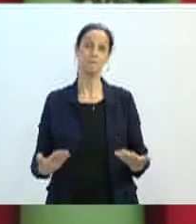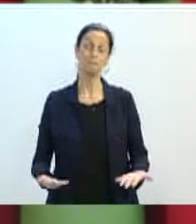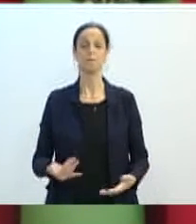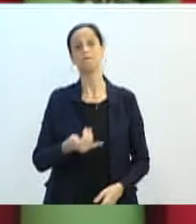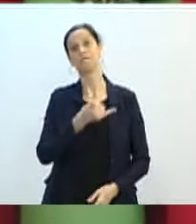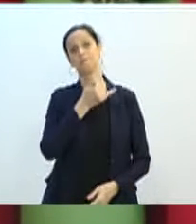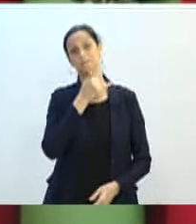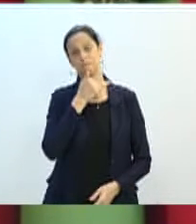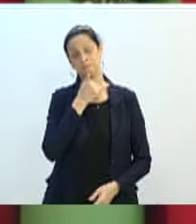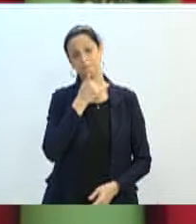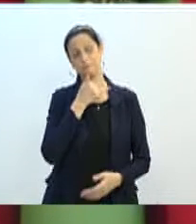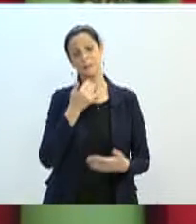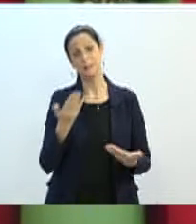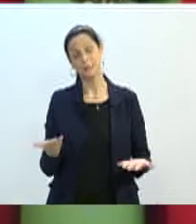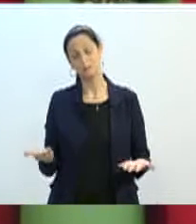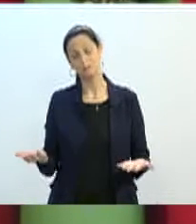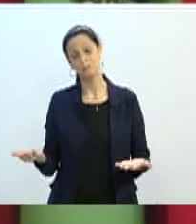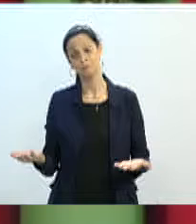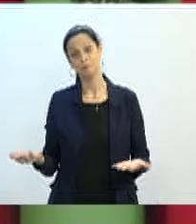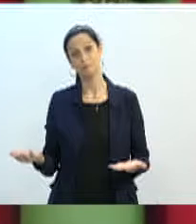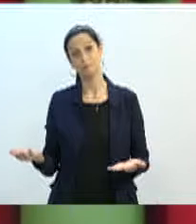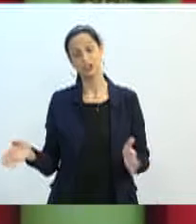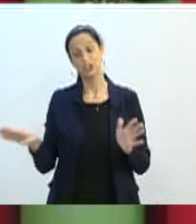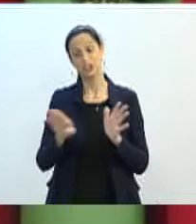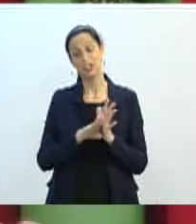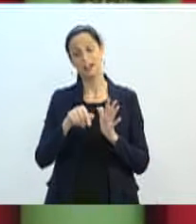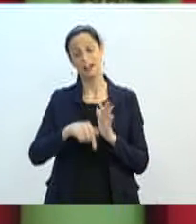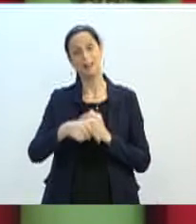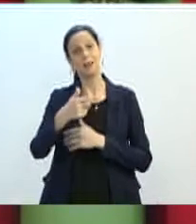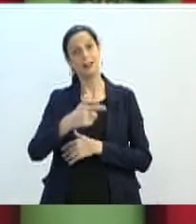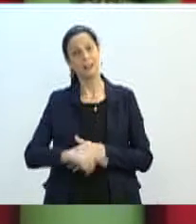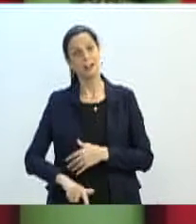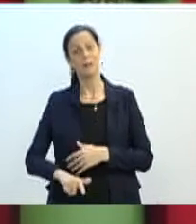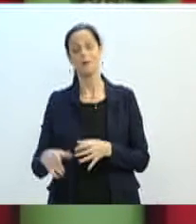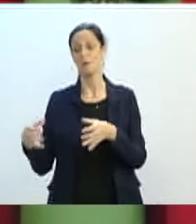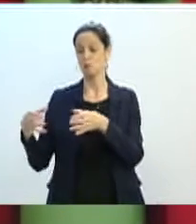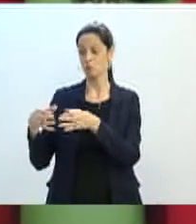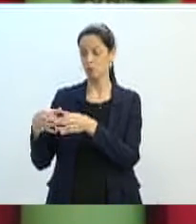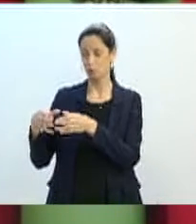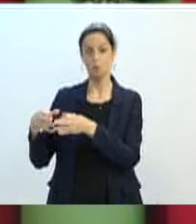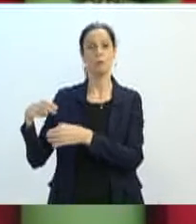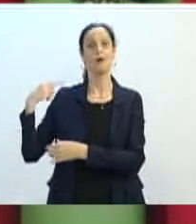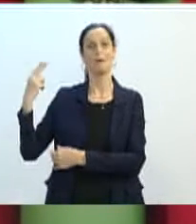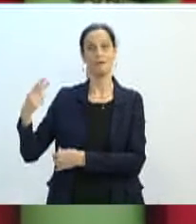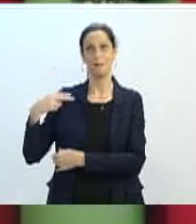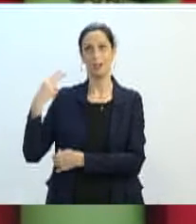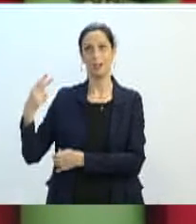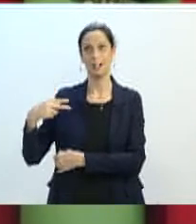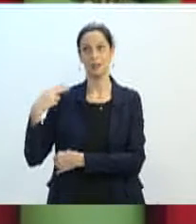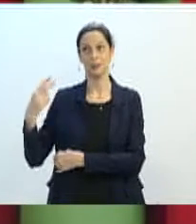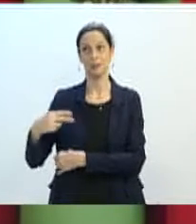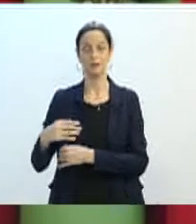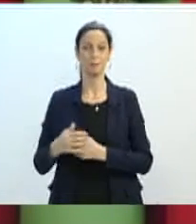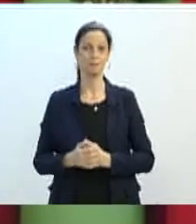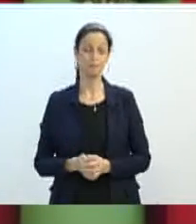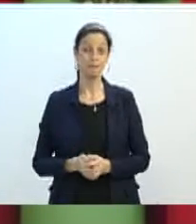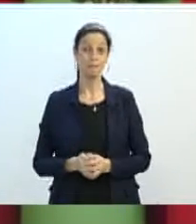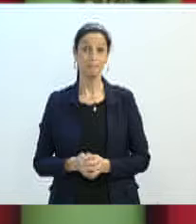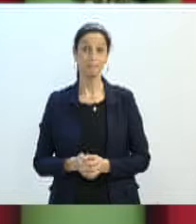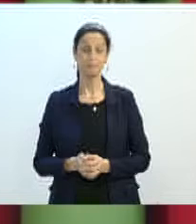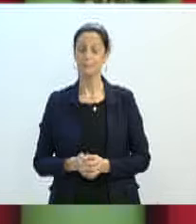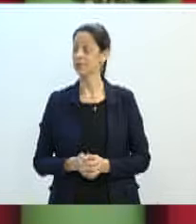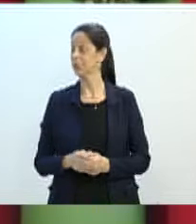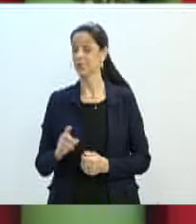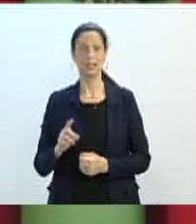não me surpreendi chegar aqui nessa casa e descobri que mais uma vez um grupo de vereadores do qual sempre acaba fazendo parte somos excluídos